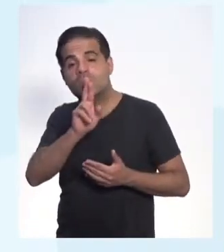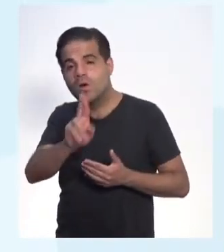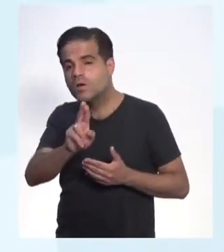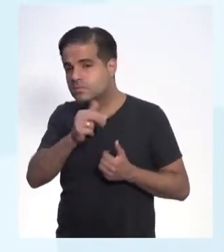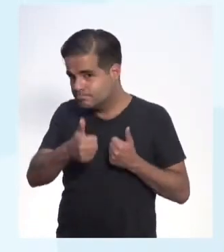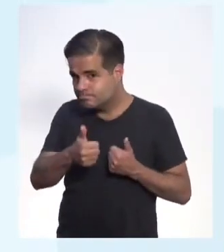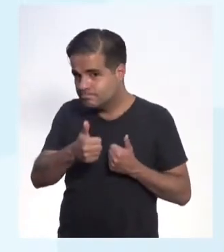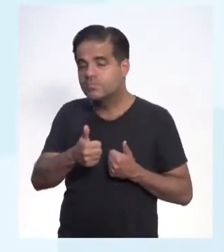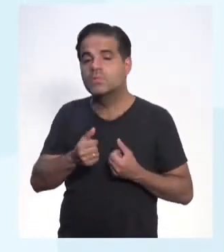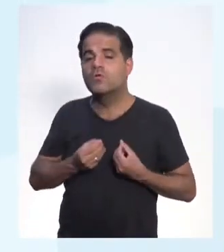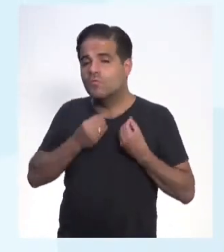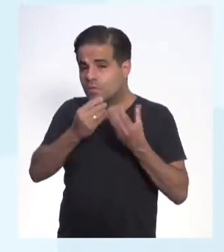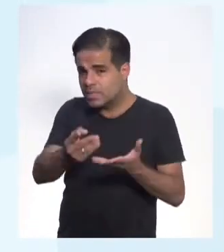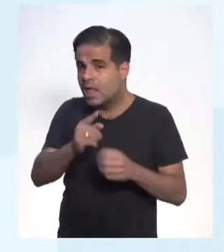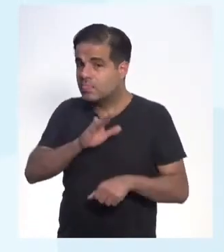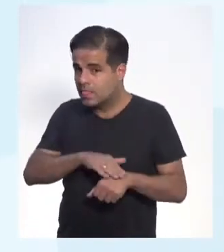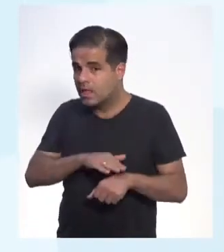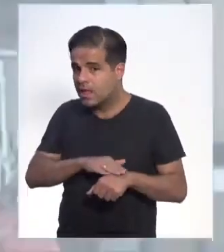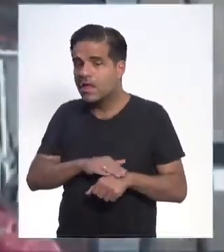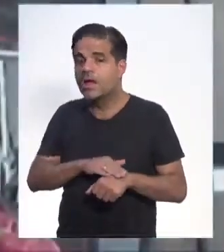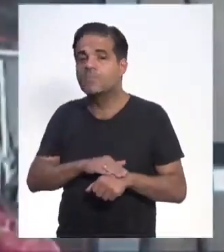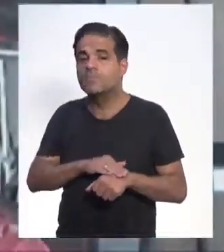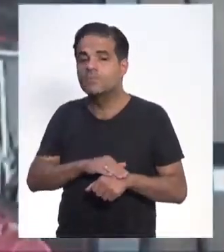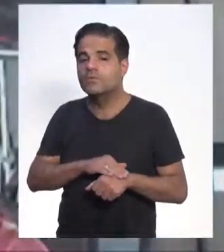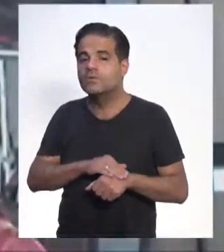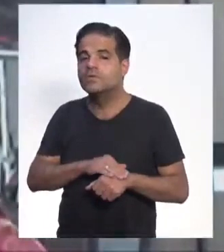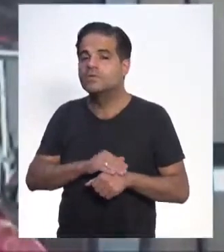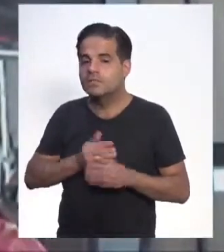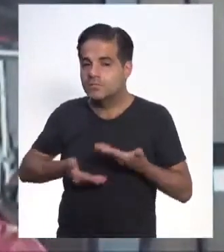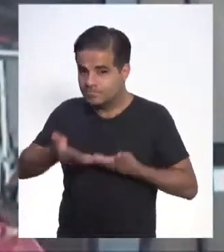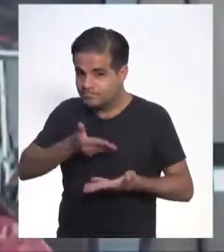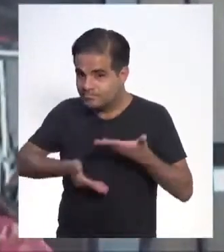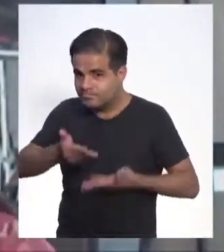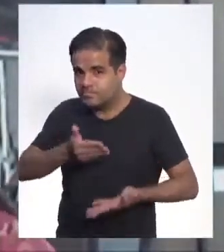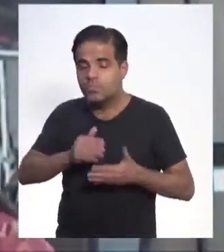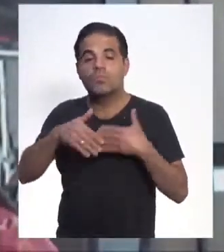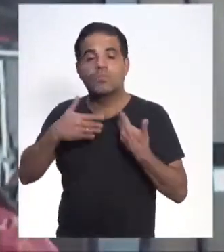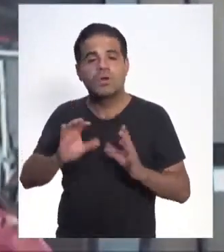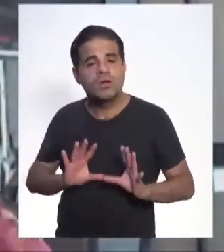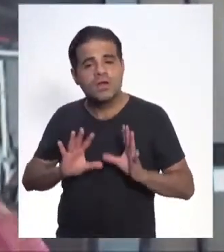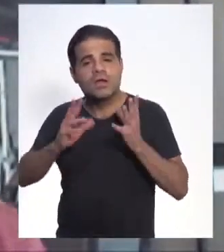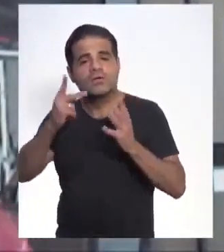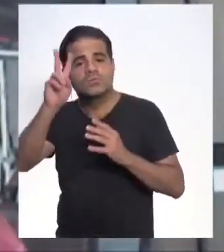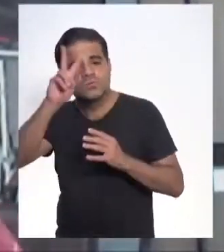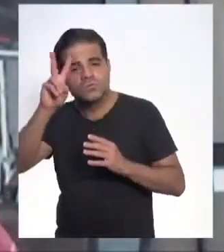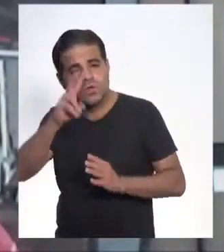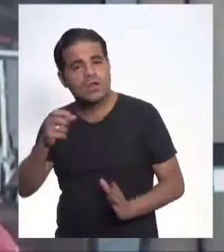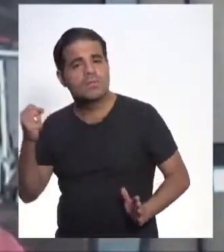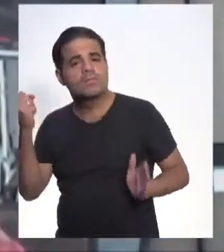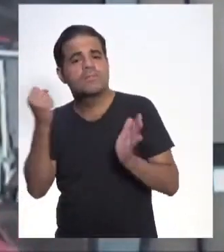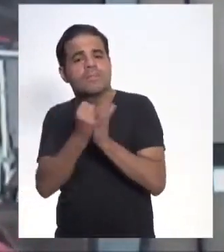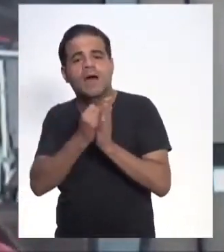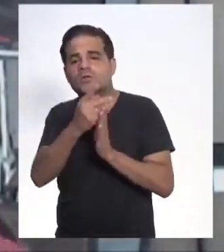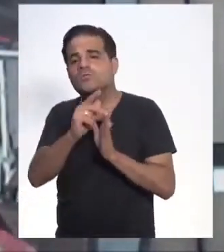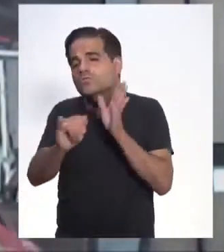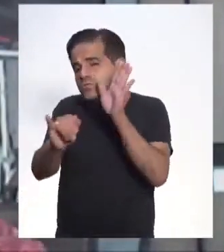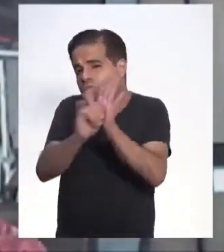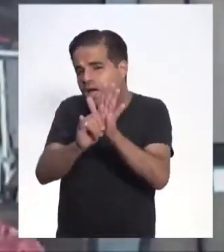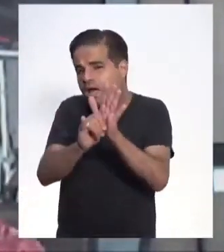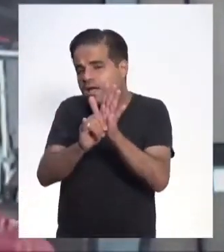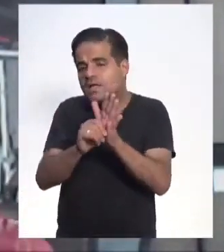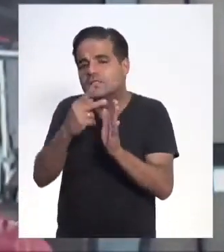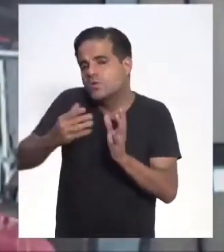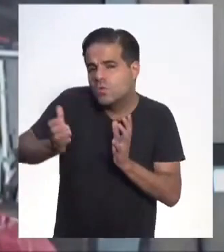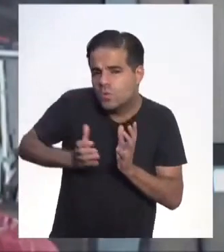vocês. Mas eu não vou dar tempo exatamente, mas vamos interagindo. Quais eventos da sua história marcam a sua identidade? Seu grupo